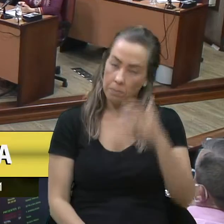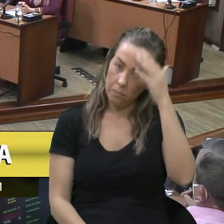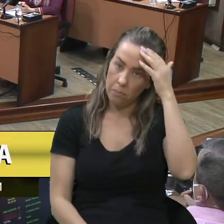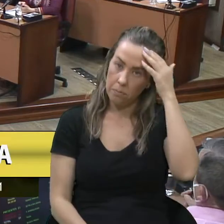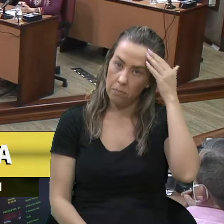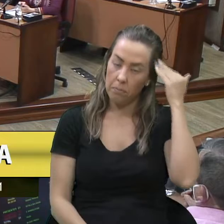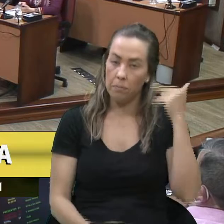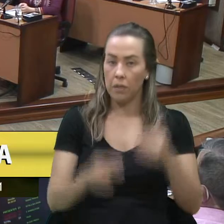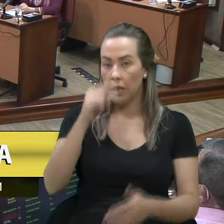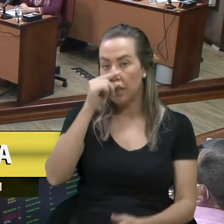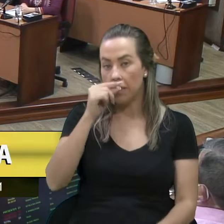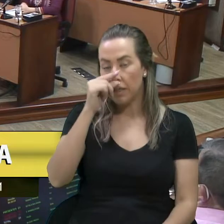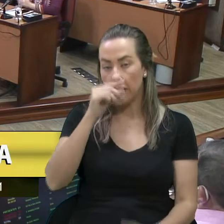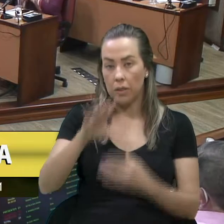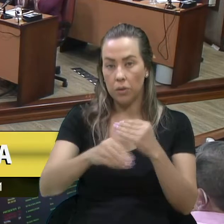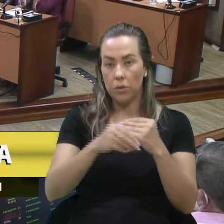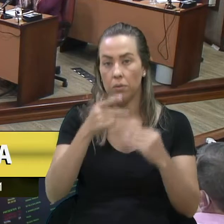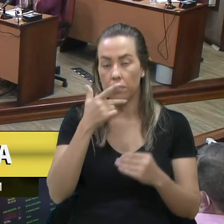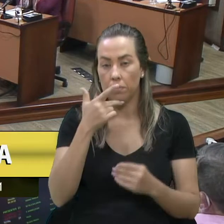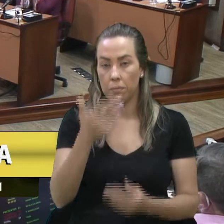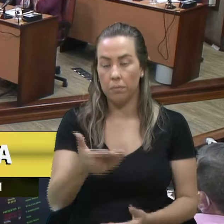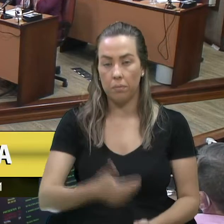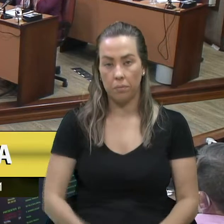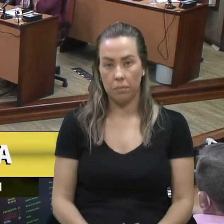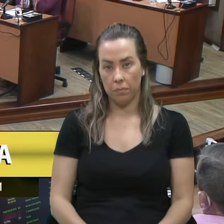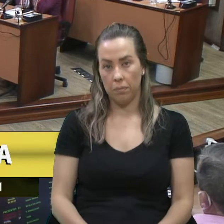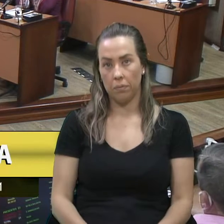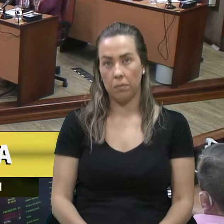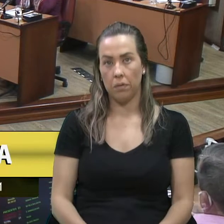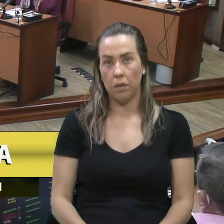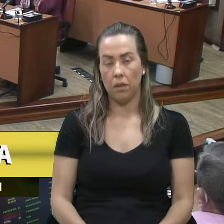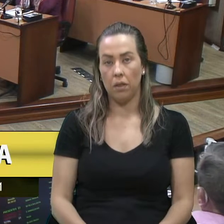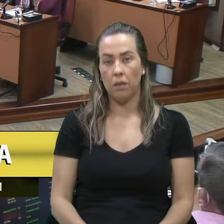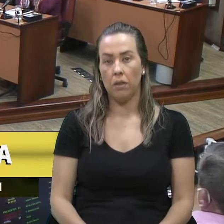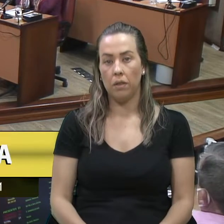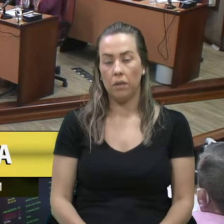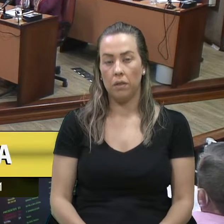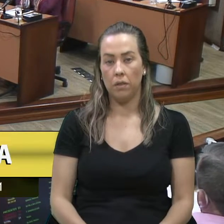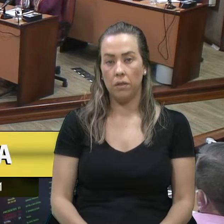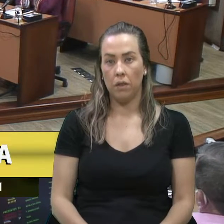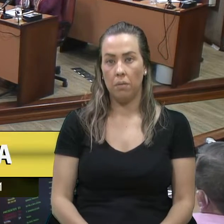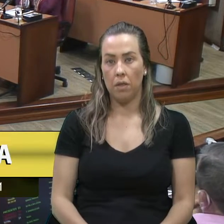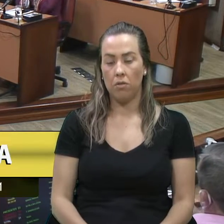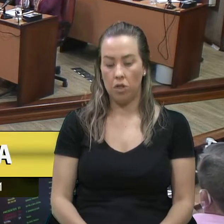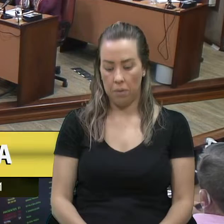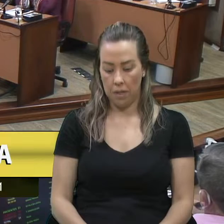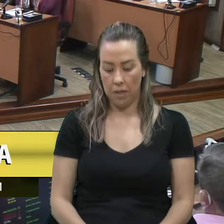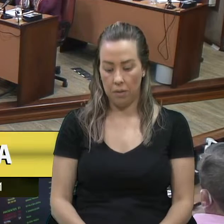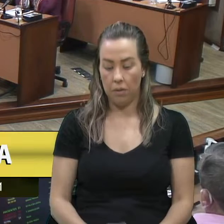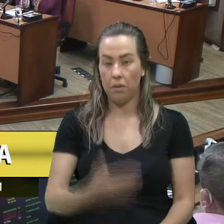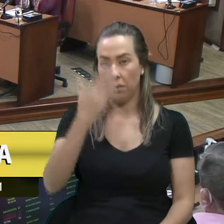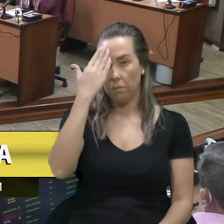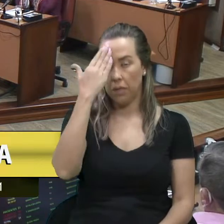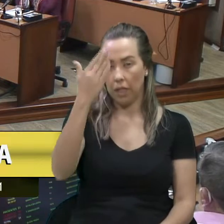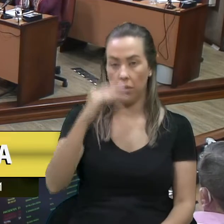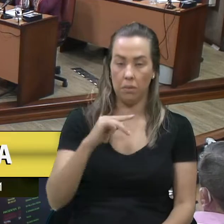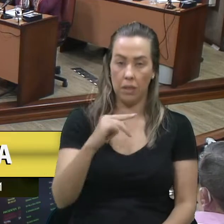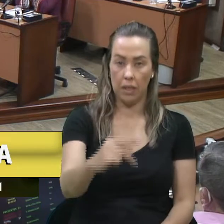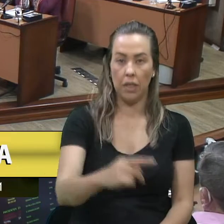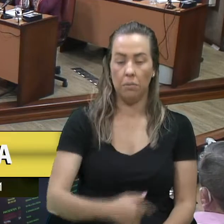Sandro Fantinel, Patriotas. Peço a palavra. Obrigado, senhor